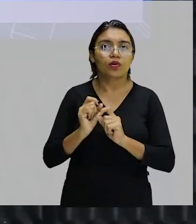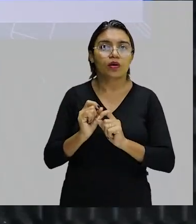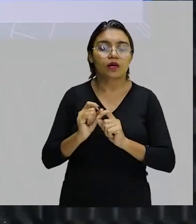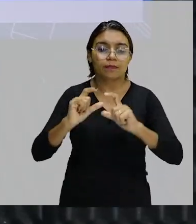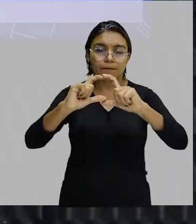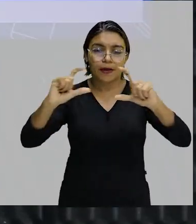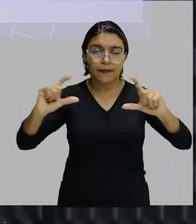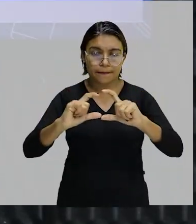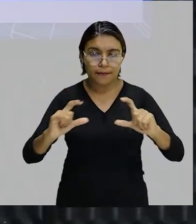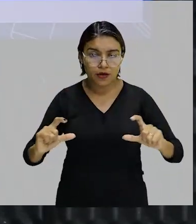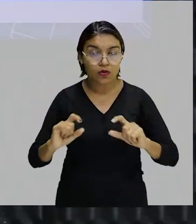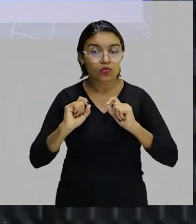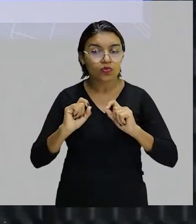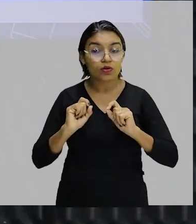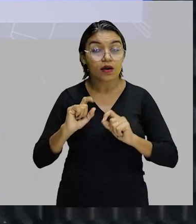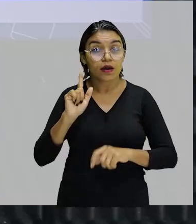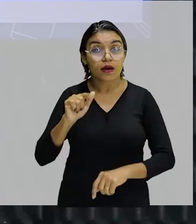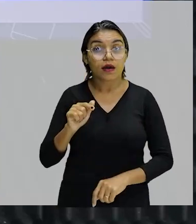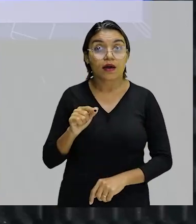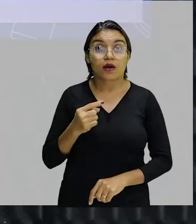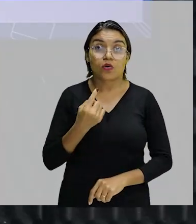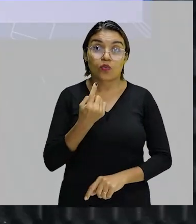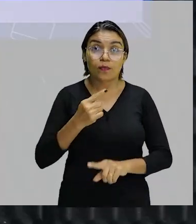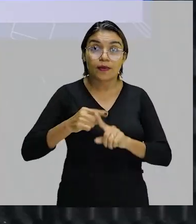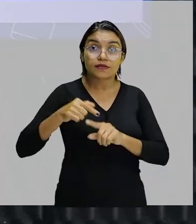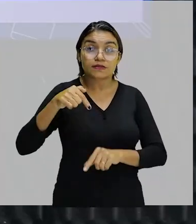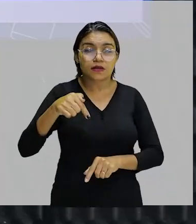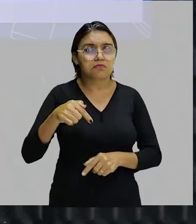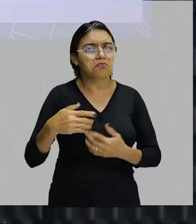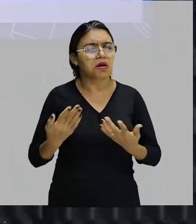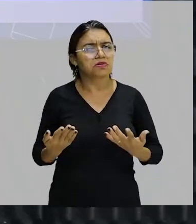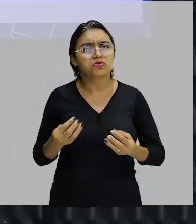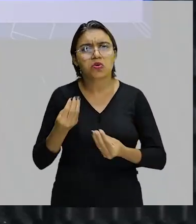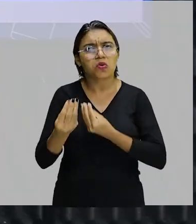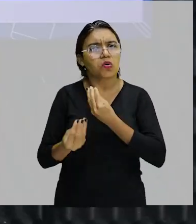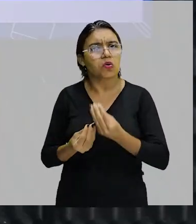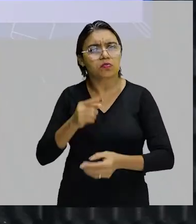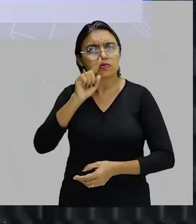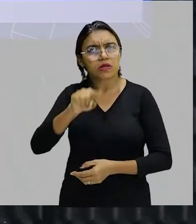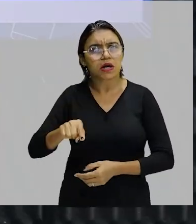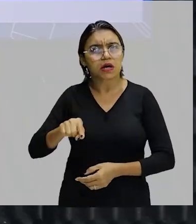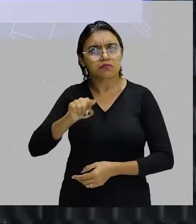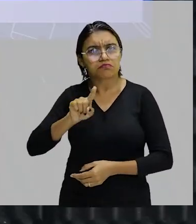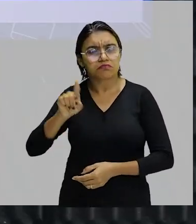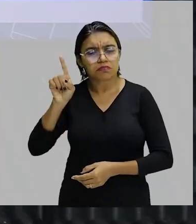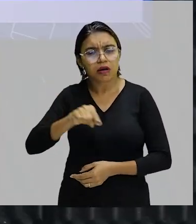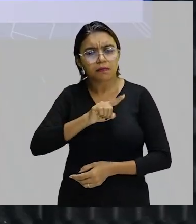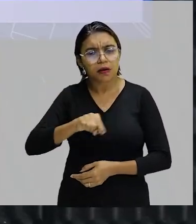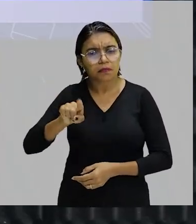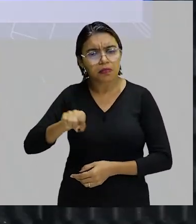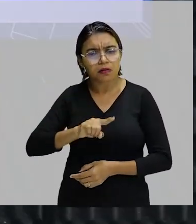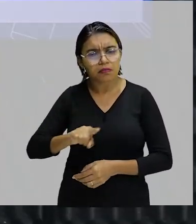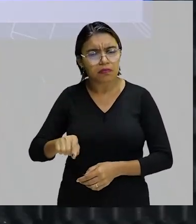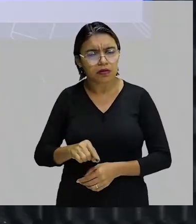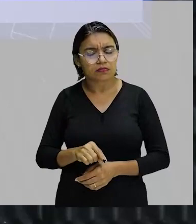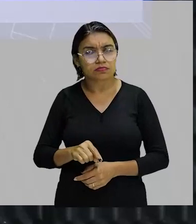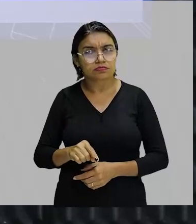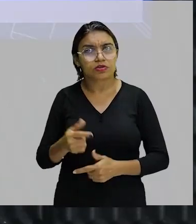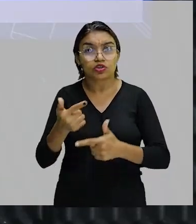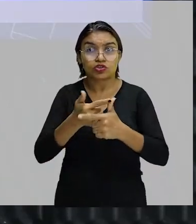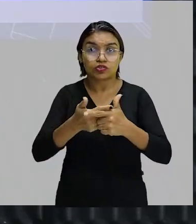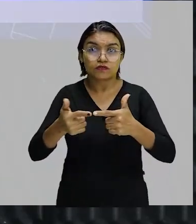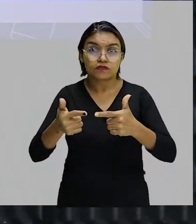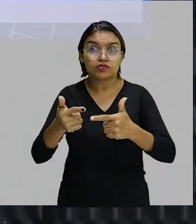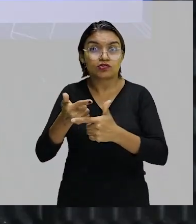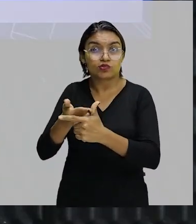ambas as expressões é justamente o 1 mais Q. Renata, e como é que eu vou fazer para eliminar esses termos? Eu vou dividir uma expressão pela